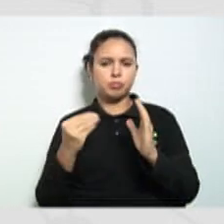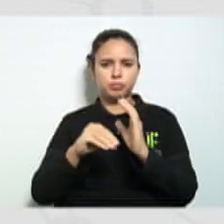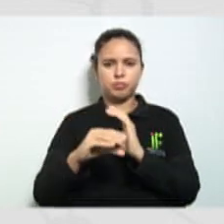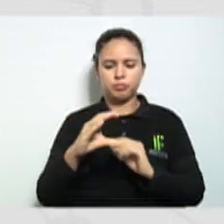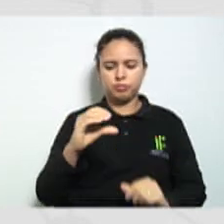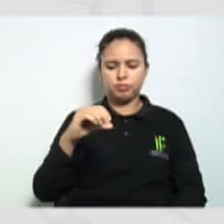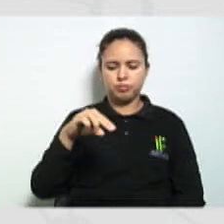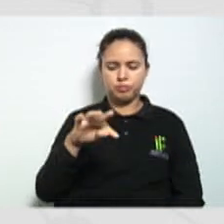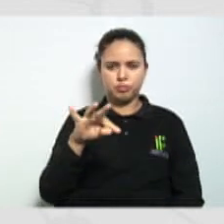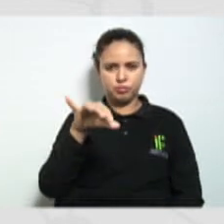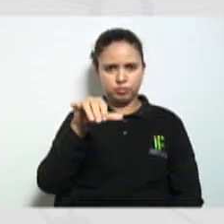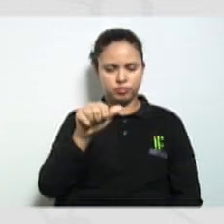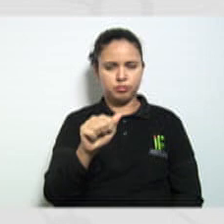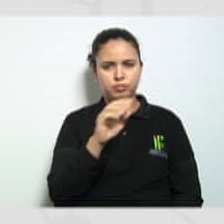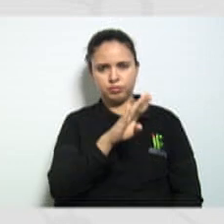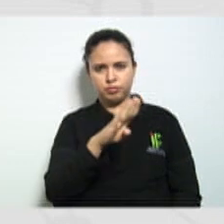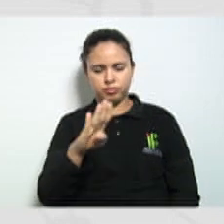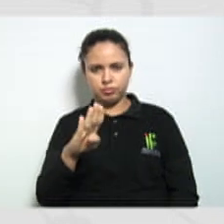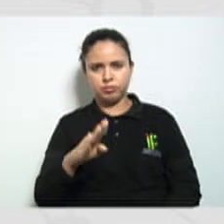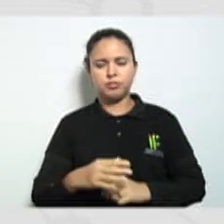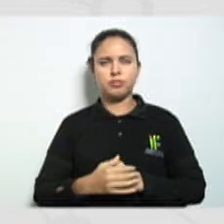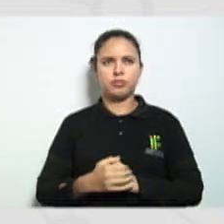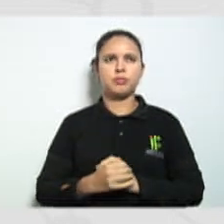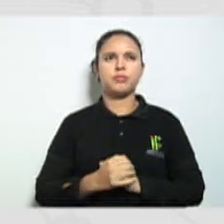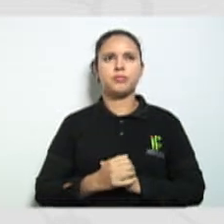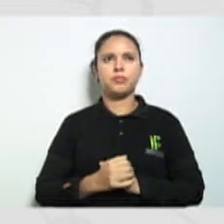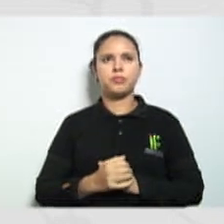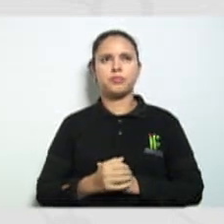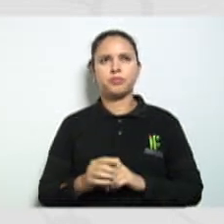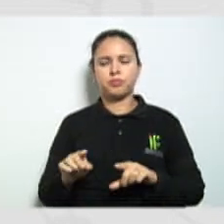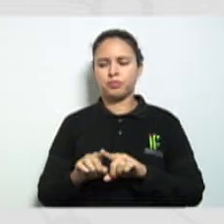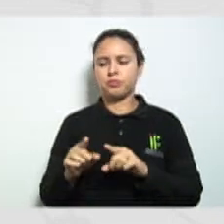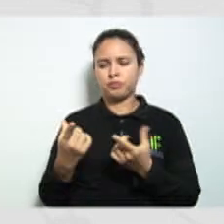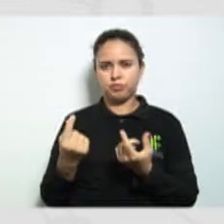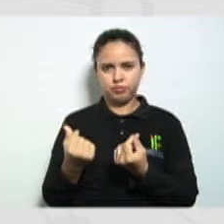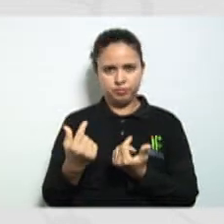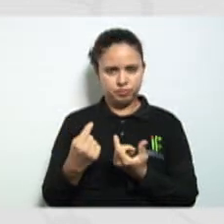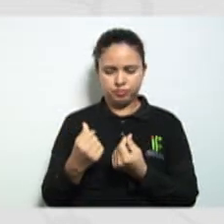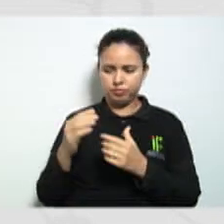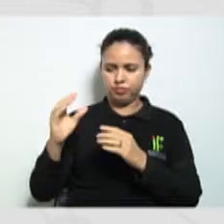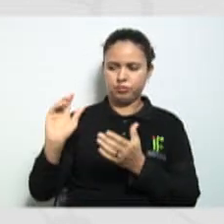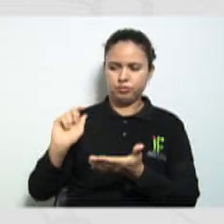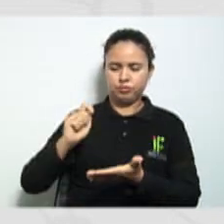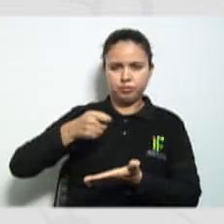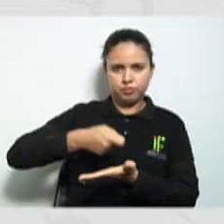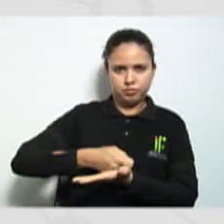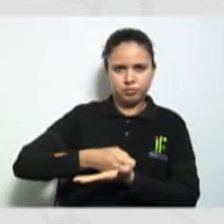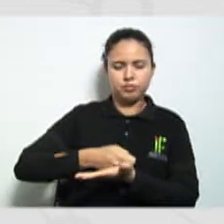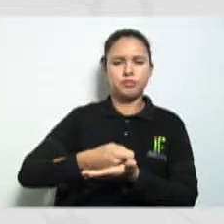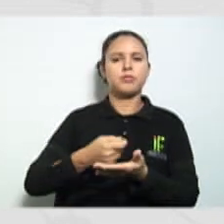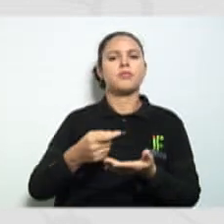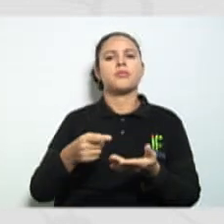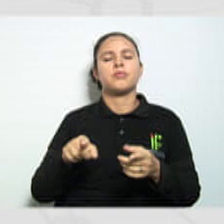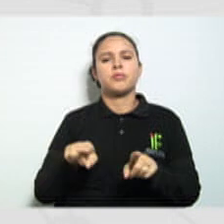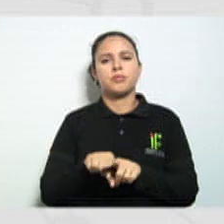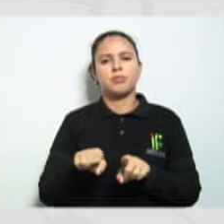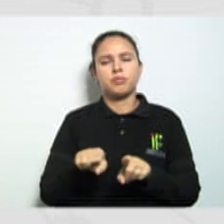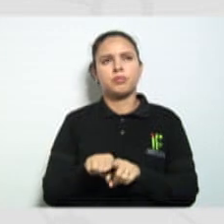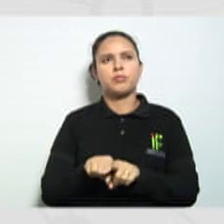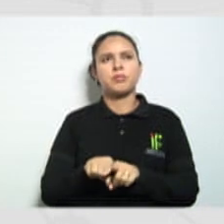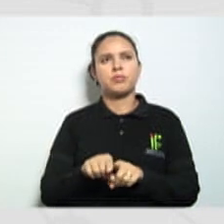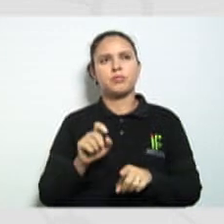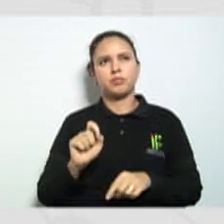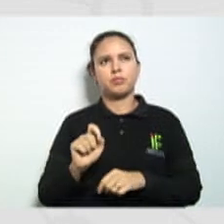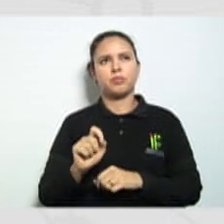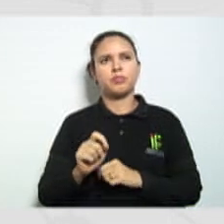quarta fórmula, recebimento de valores de clientes e outras contas a receber. Então nós temos aqui 2 contas